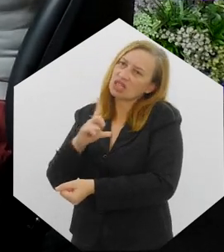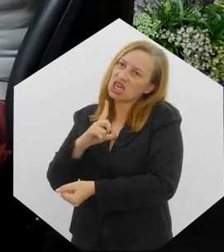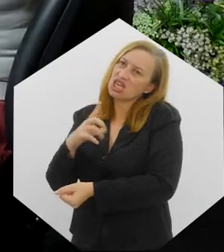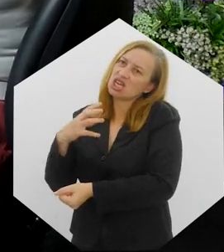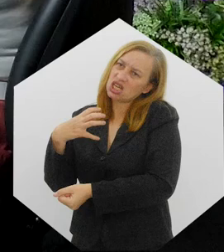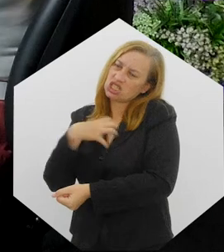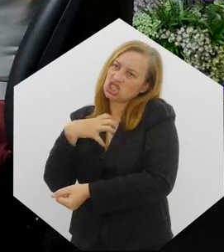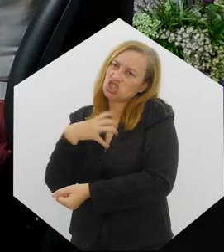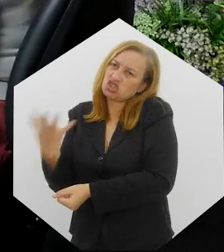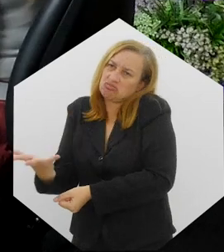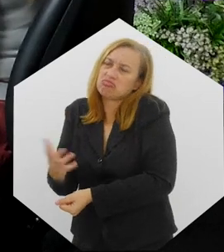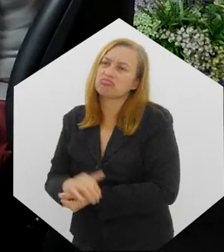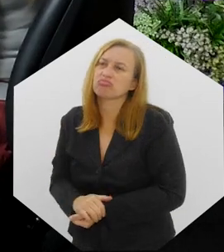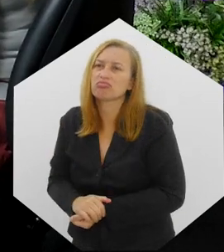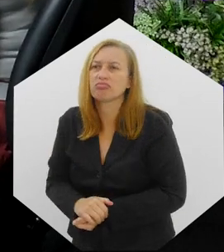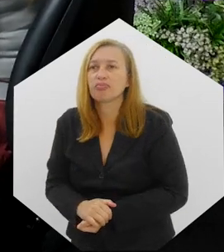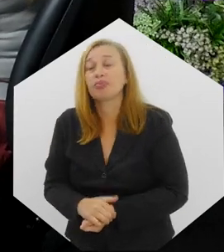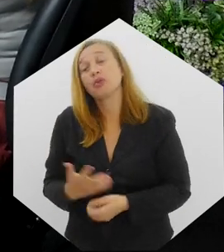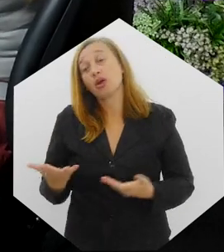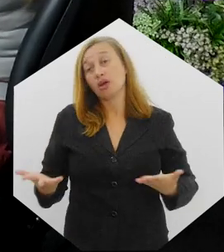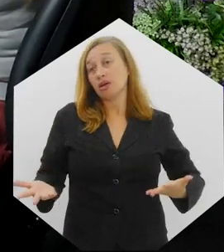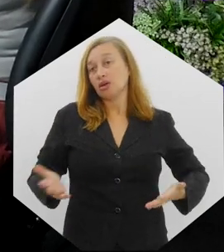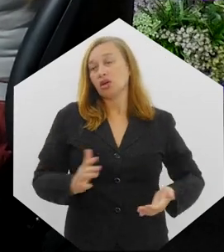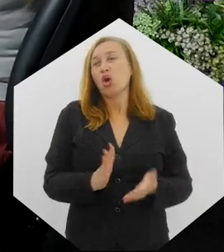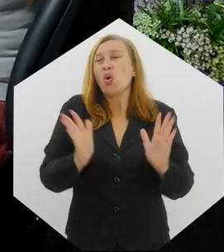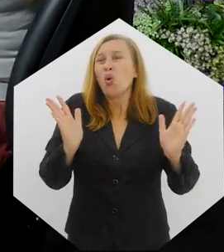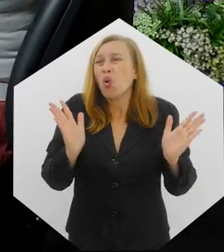só esperar realmente ter algum sintoma?